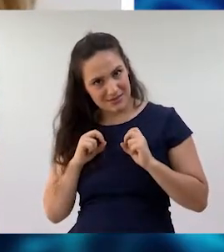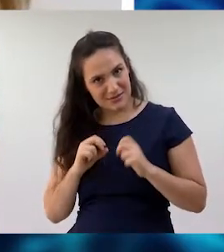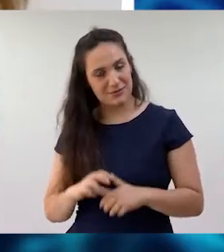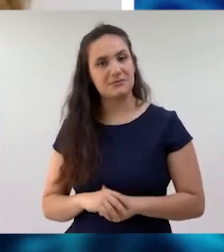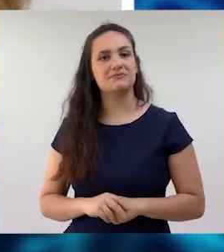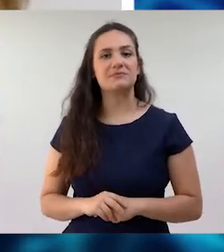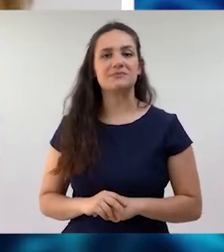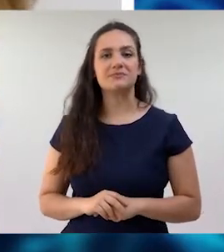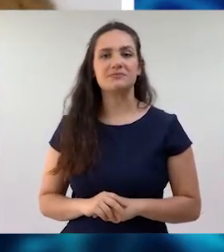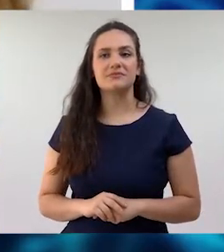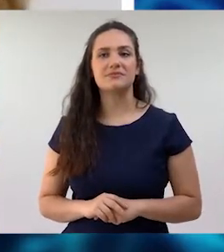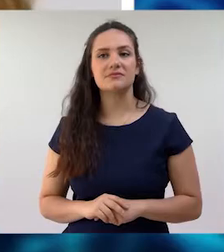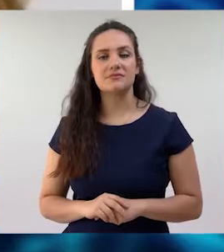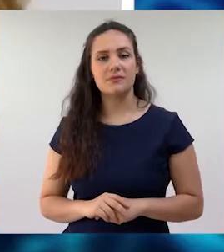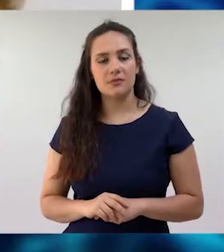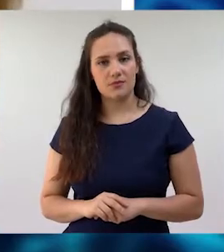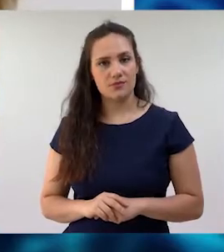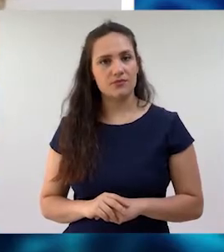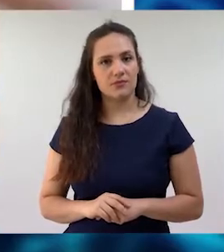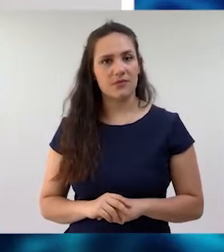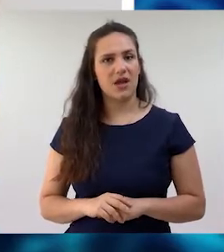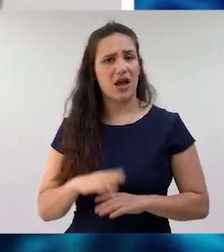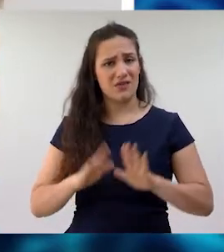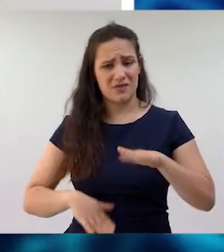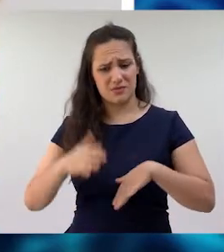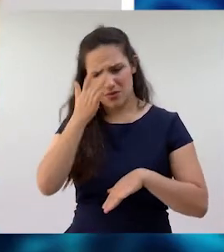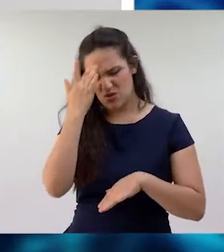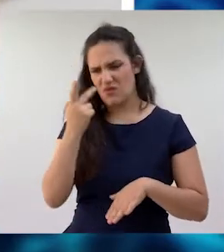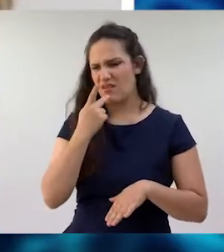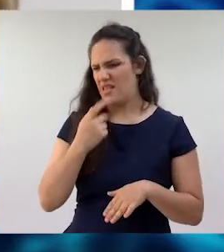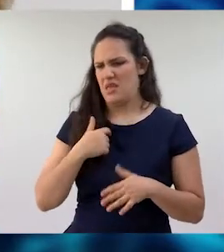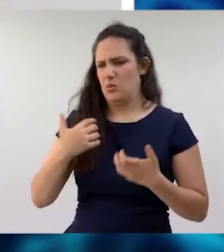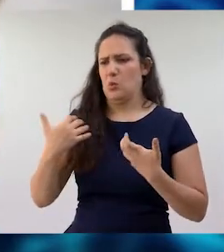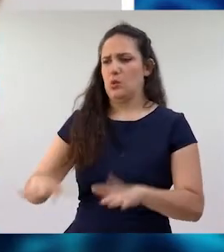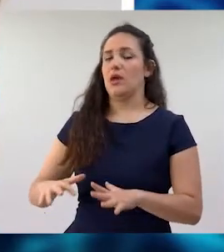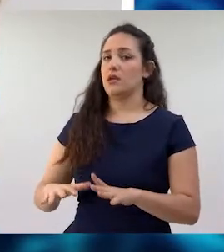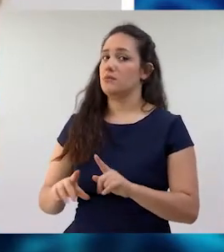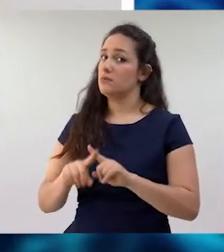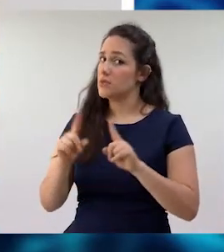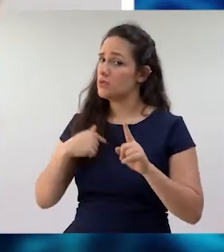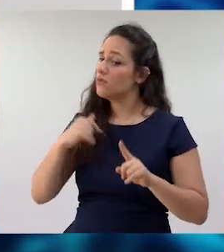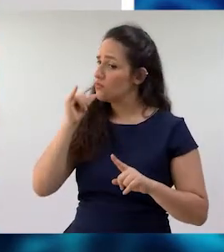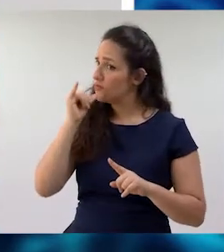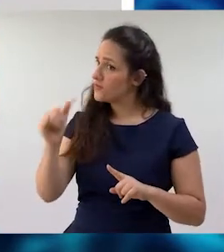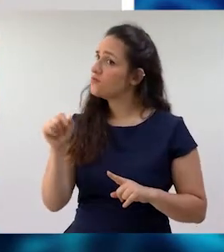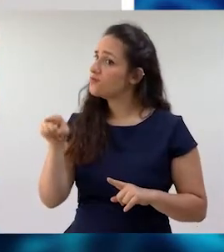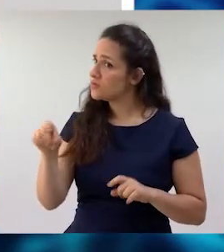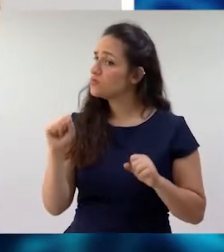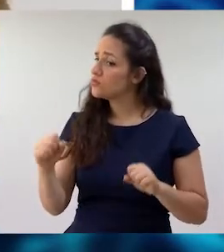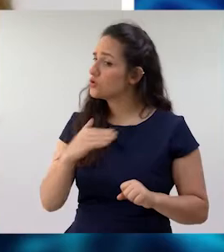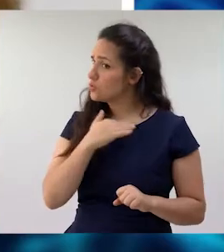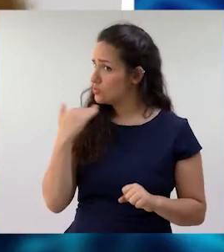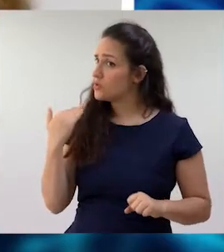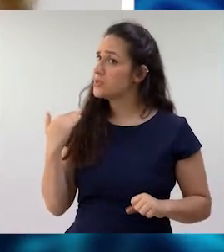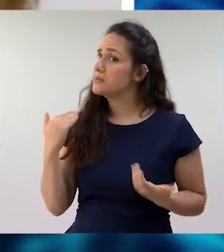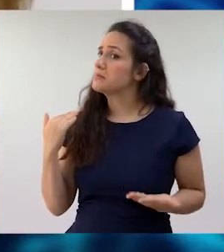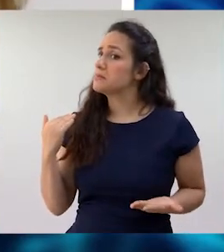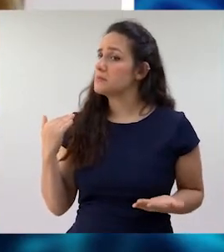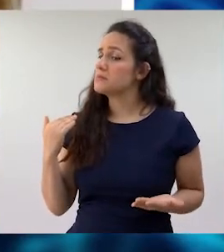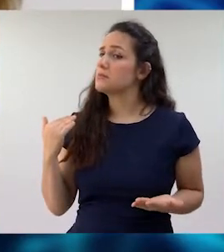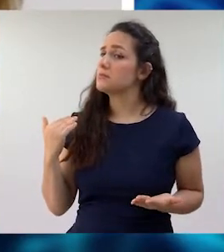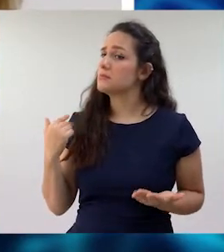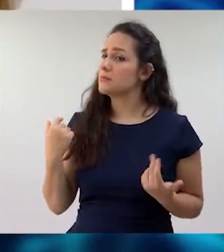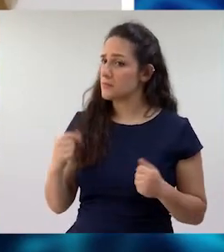avançado. E eu tenho o dever, mesmo que o paciente não quer fazer, sim, mas eu tenho o dever de alertá-lo